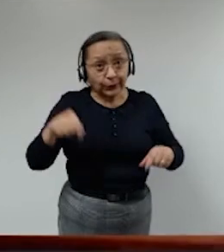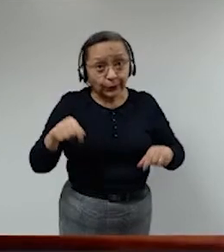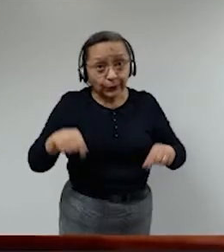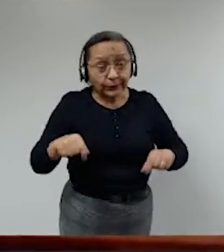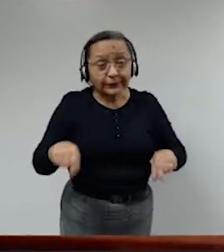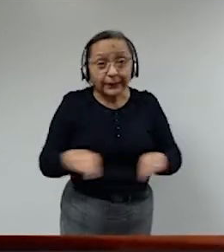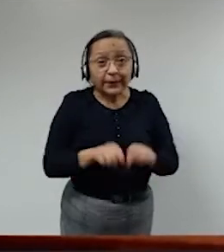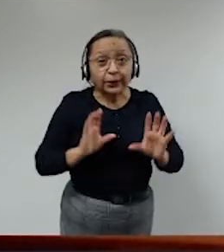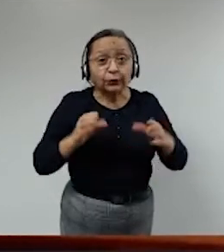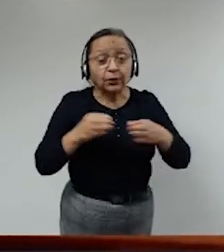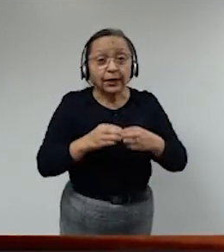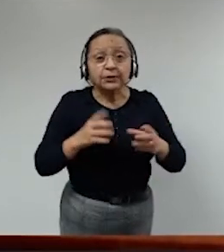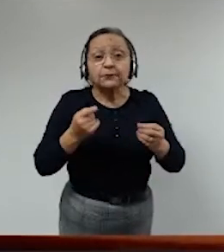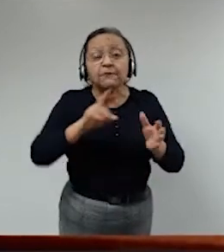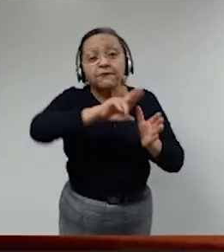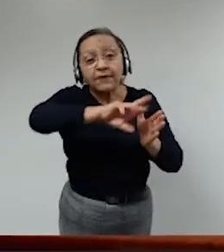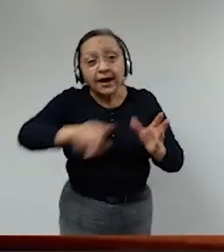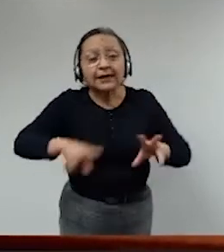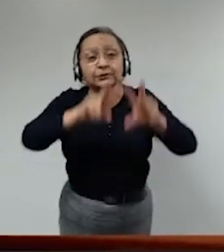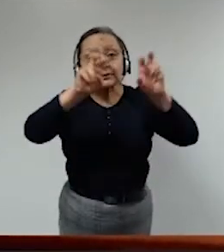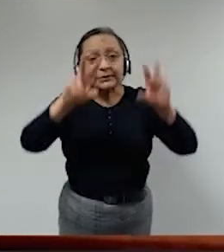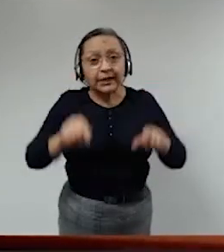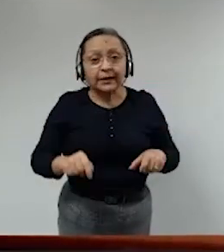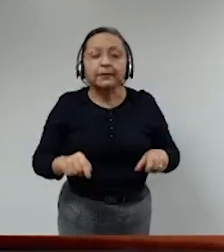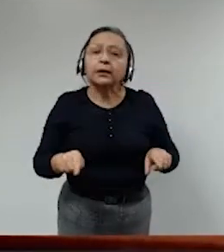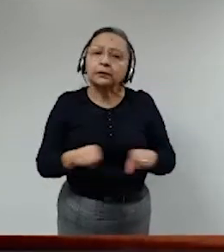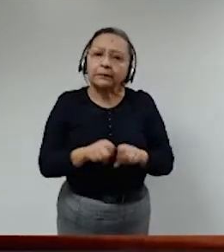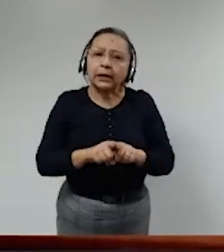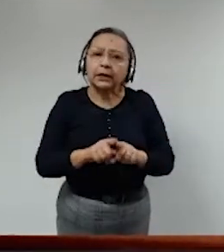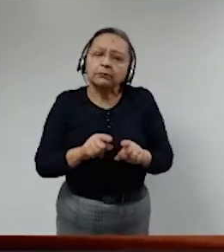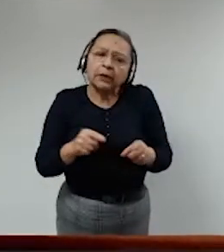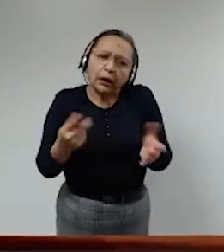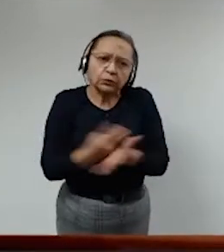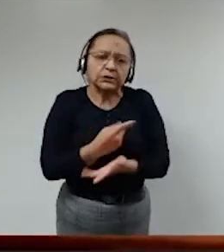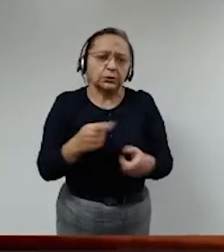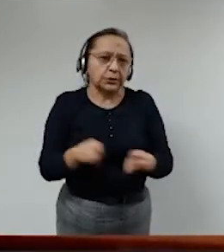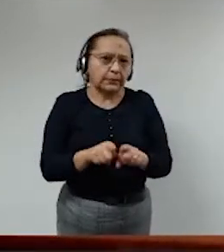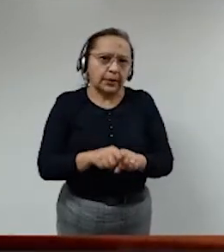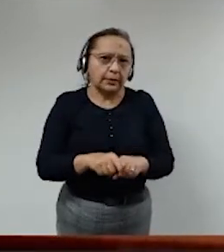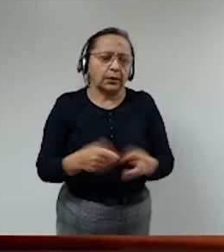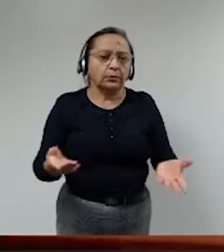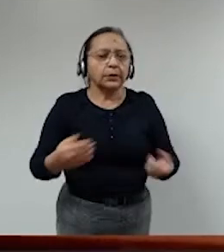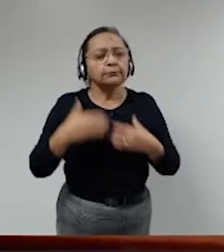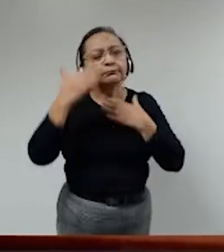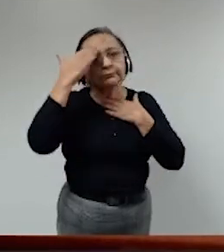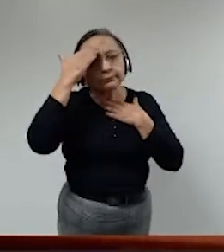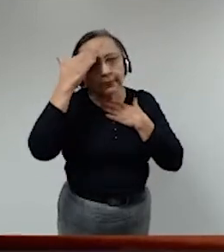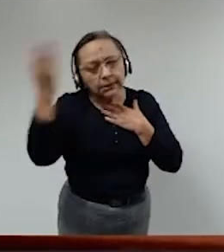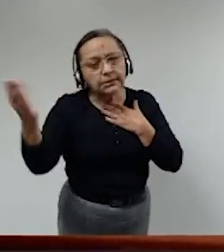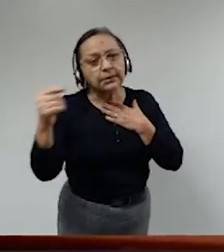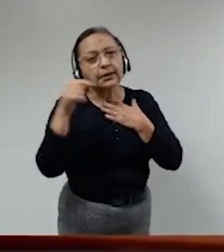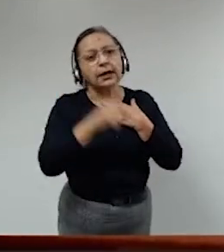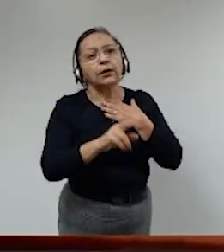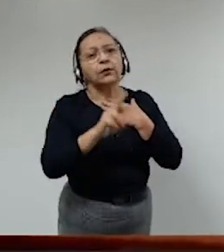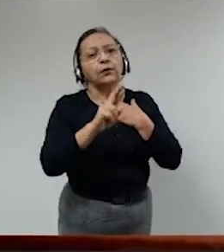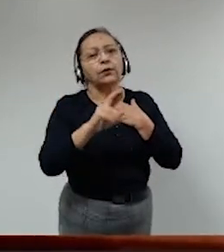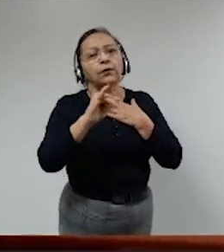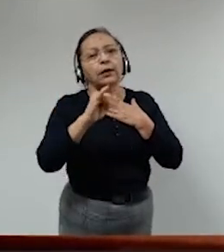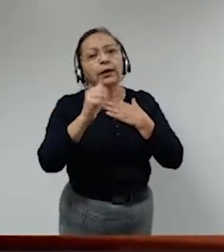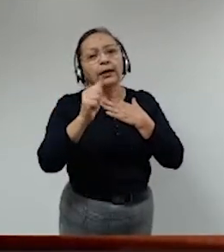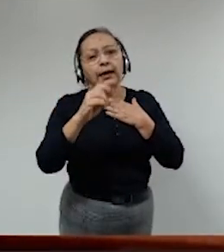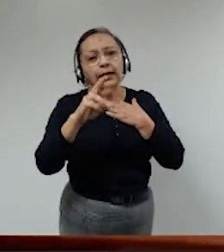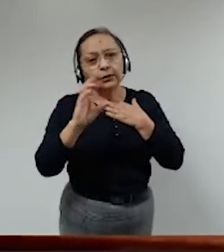Né? Enfim, agradecer o Ricardo Bacelar, agradecer o Rodrigo, enfim,